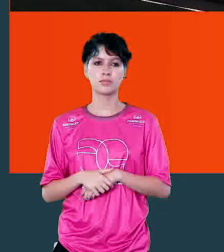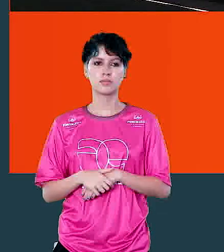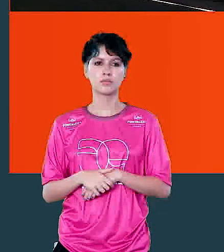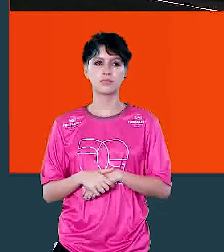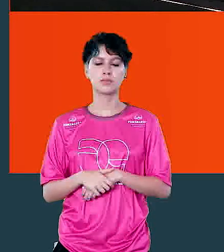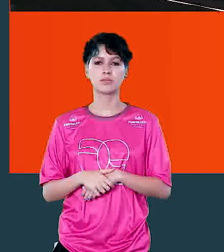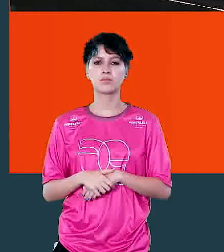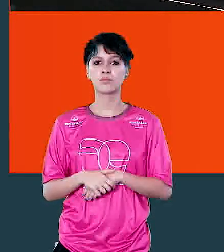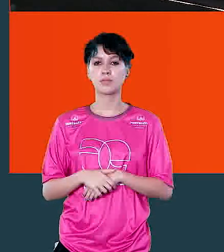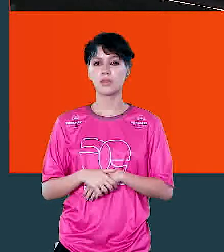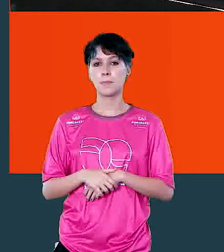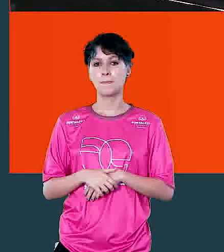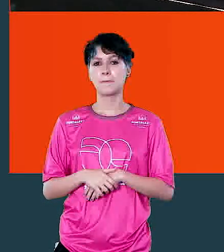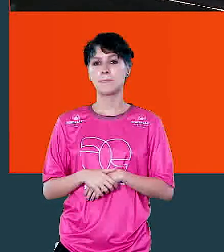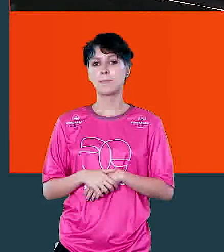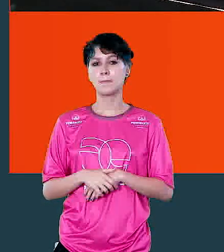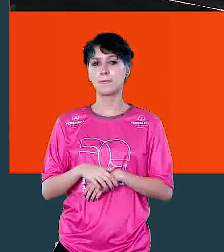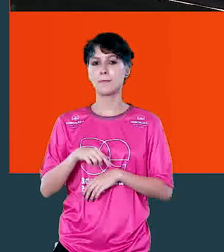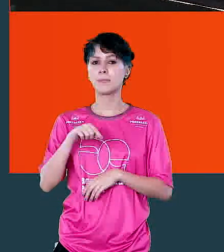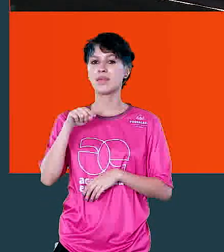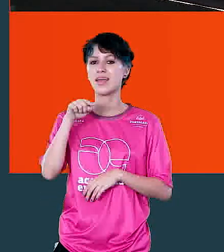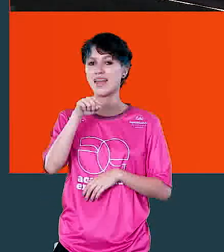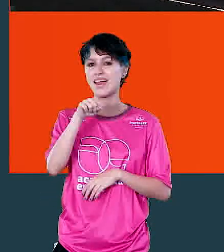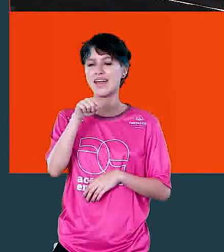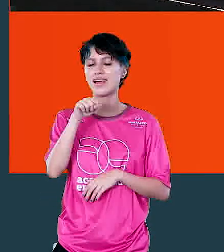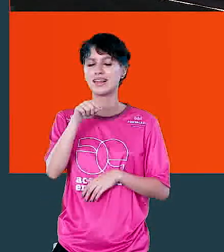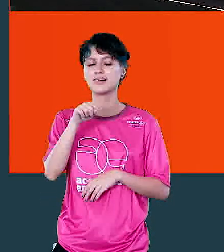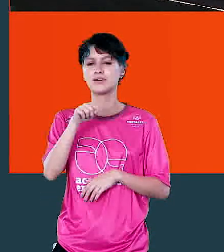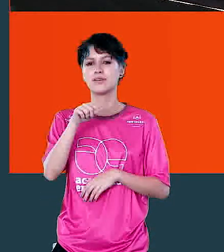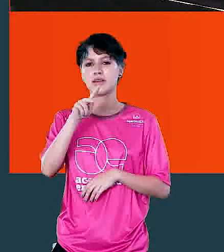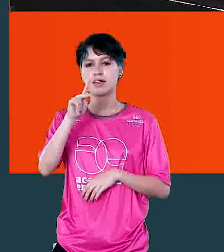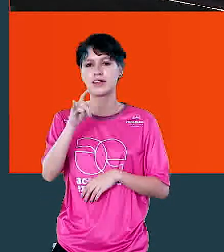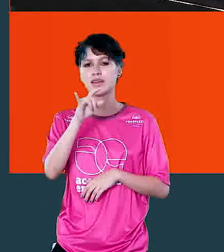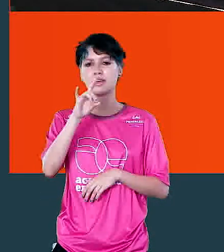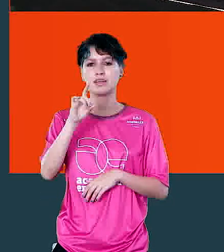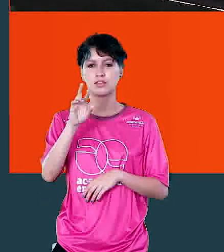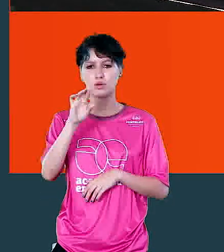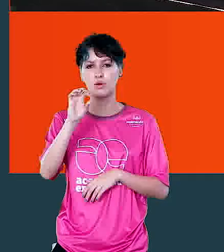octano, elas são hidrocarbonetos. E os hidrocarbonetos são o quê?